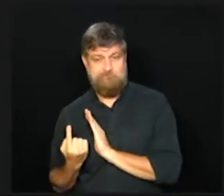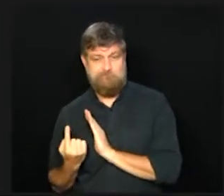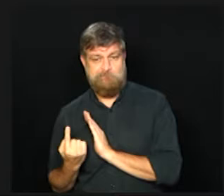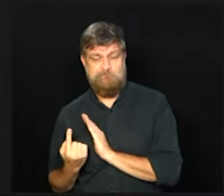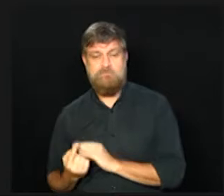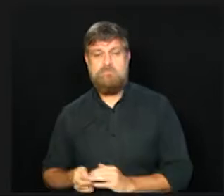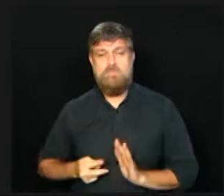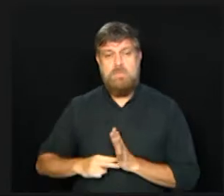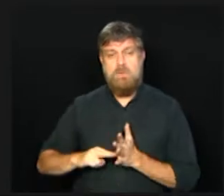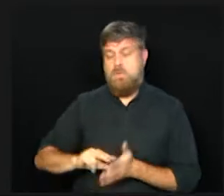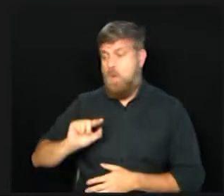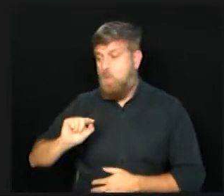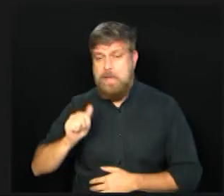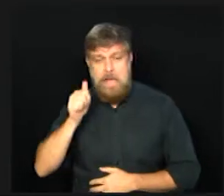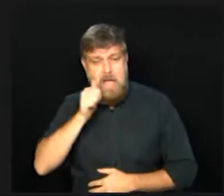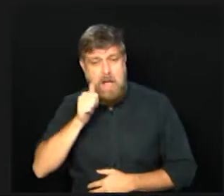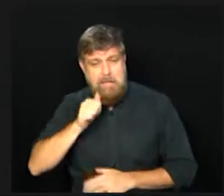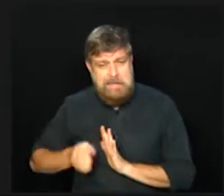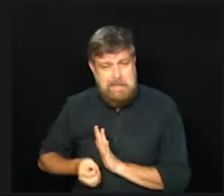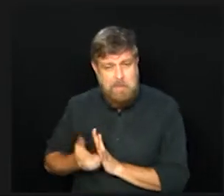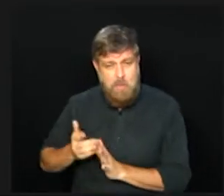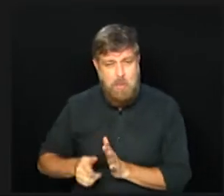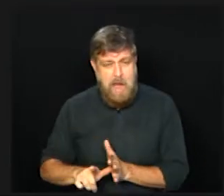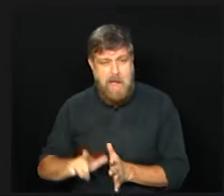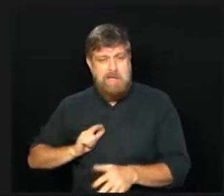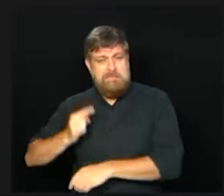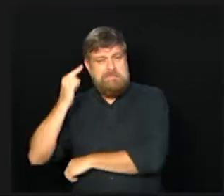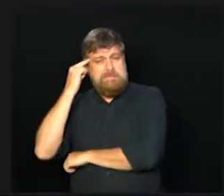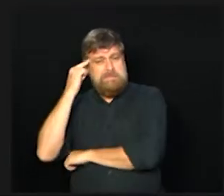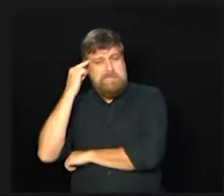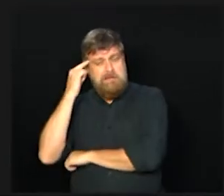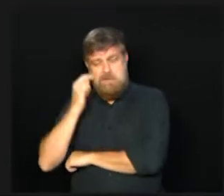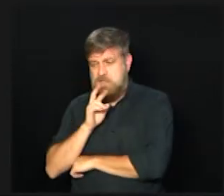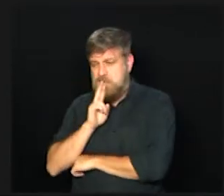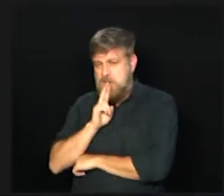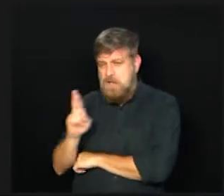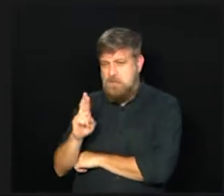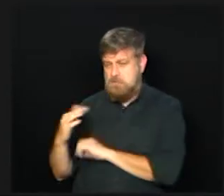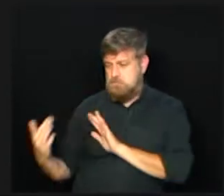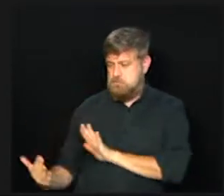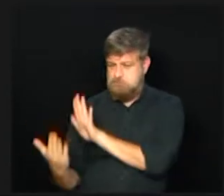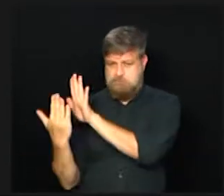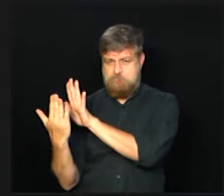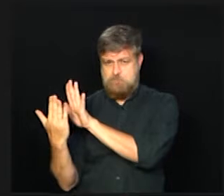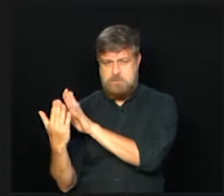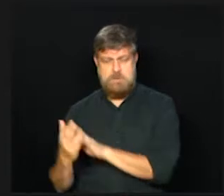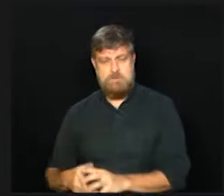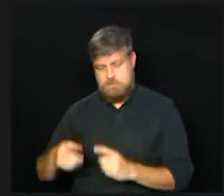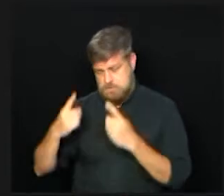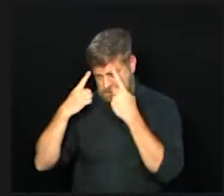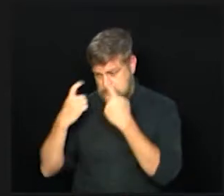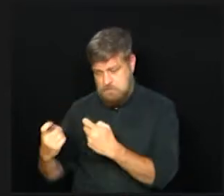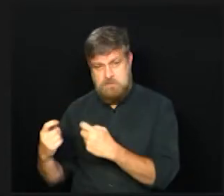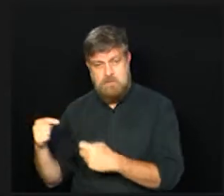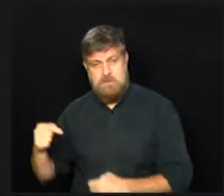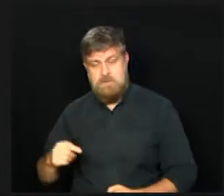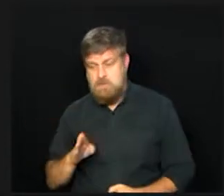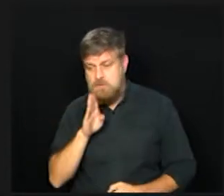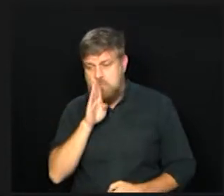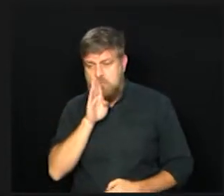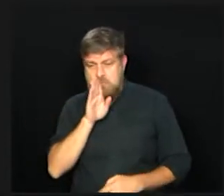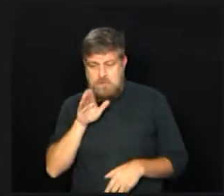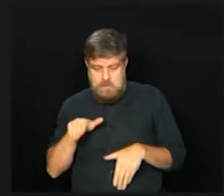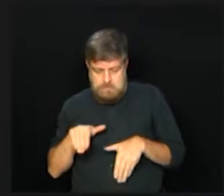seja, muitas mulheres que antes até pensavam em responder a uma violência doméstica estão se